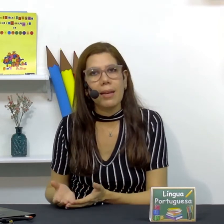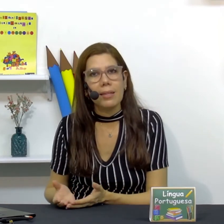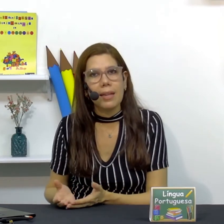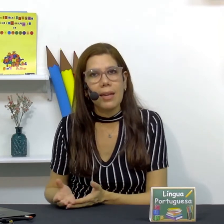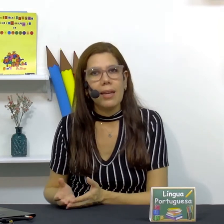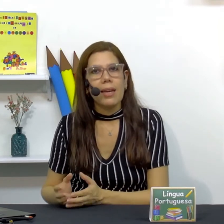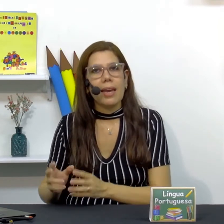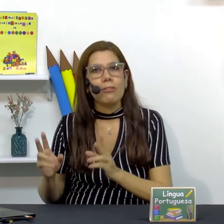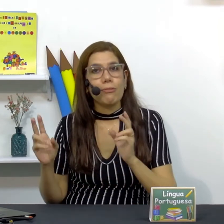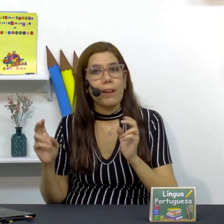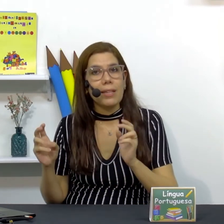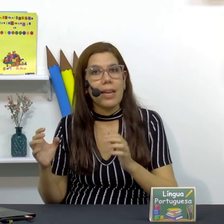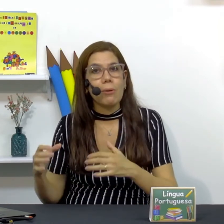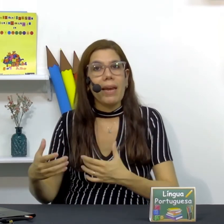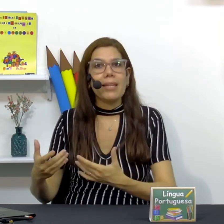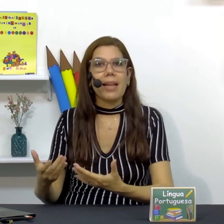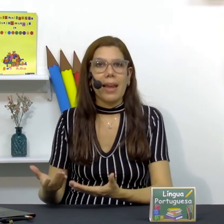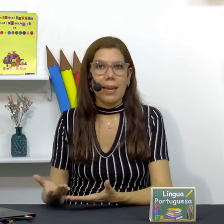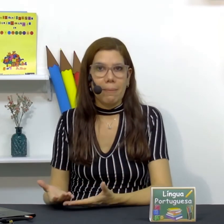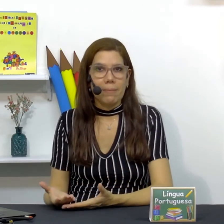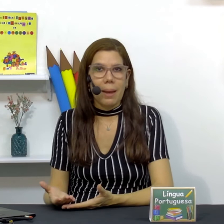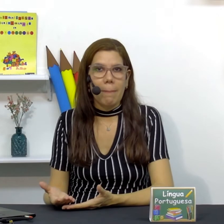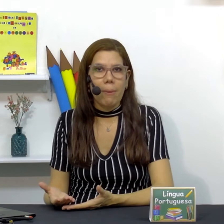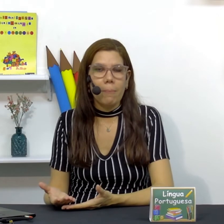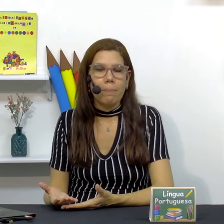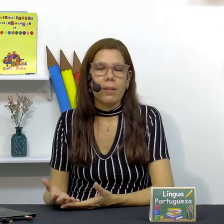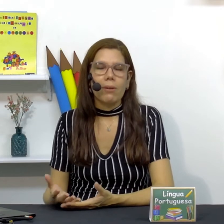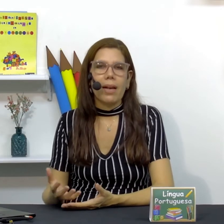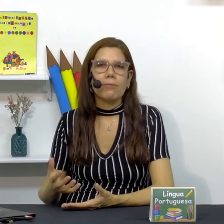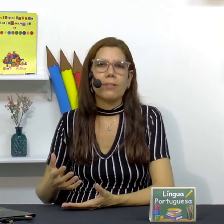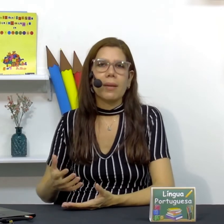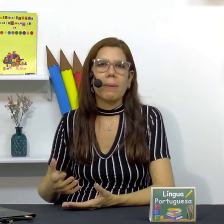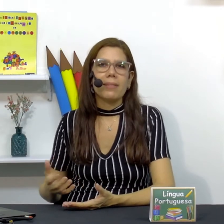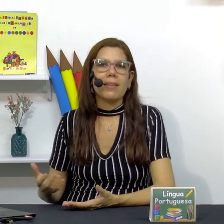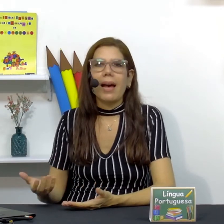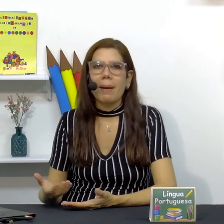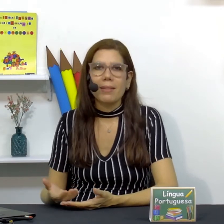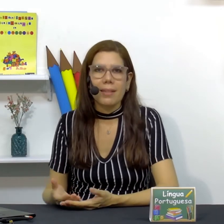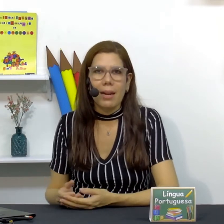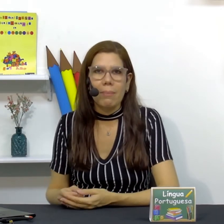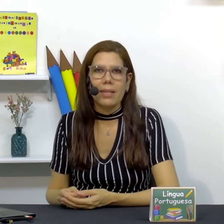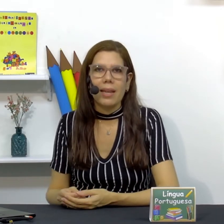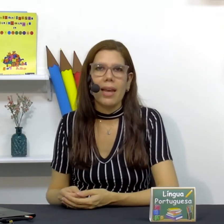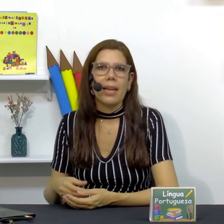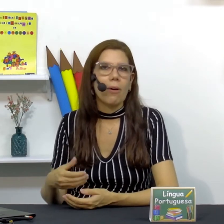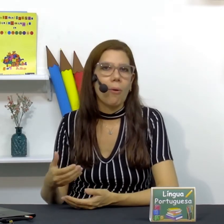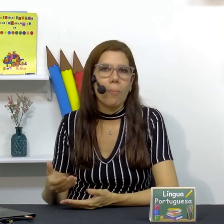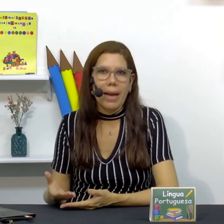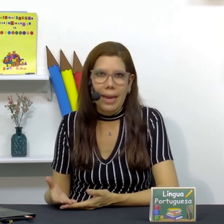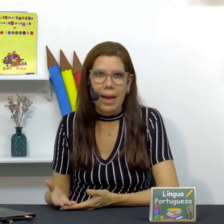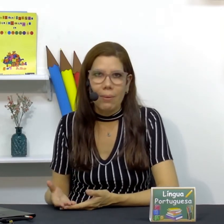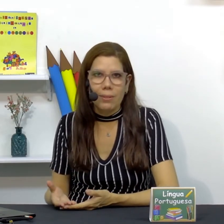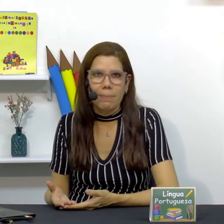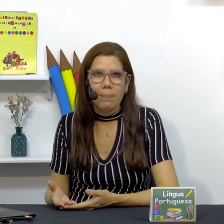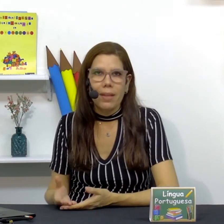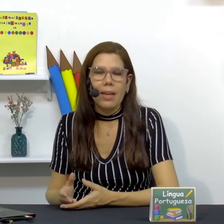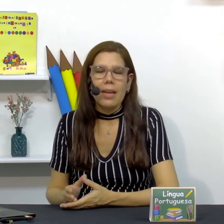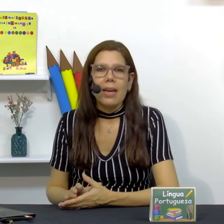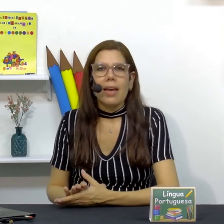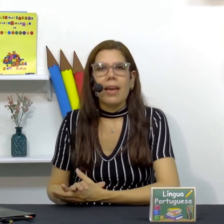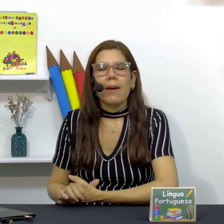a propaganda quer te vender uma ideia, tá bom? No caso, você precisa abraçar uma ideia ou uma